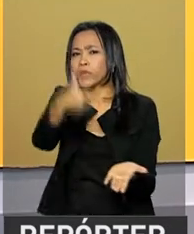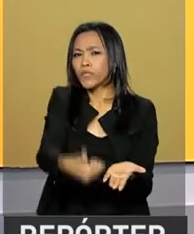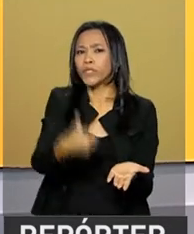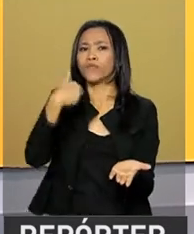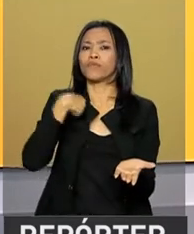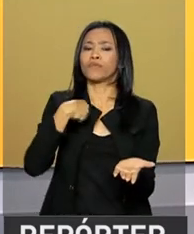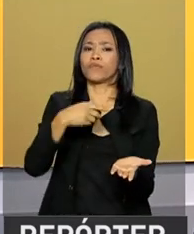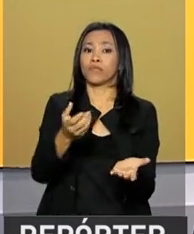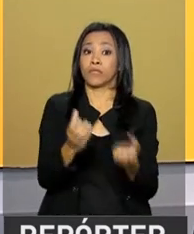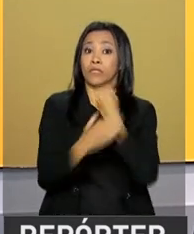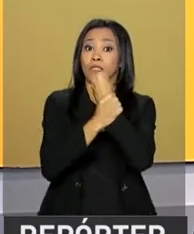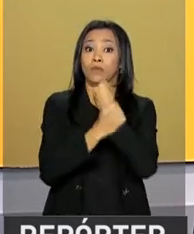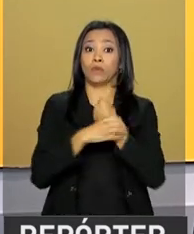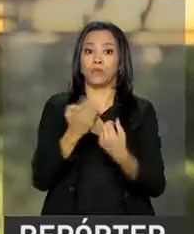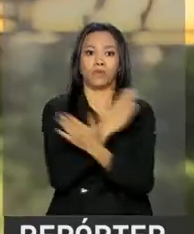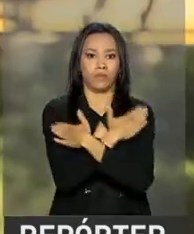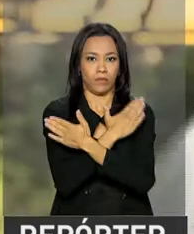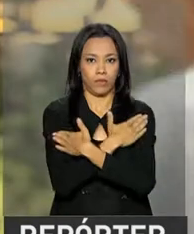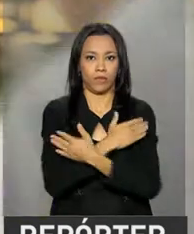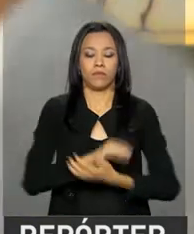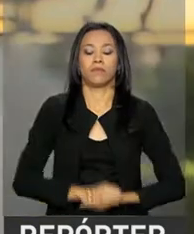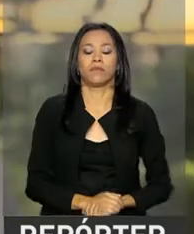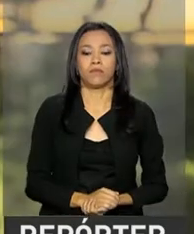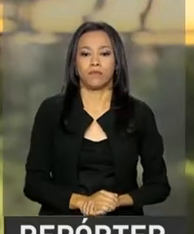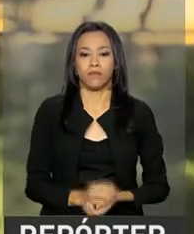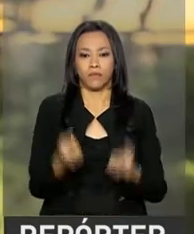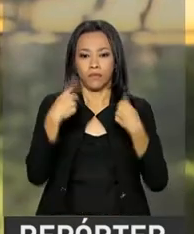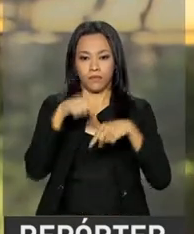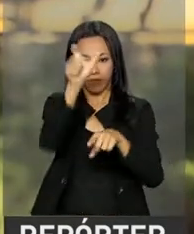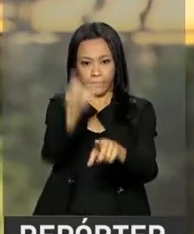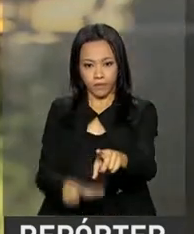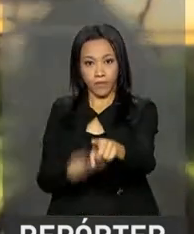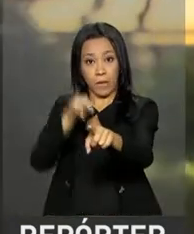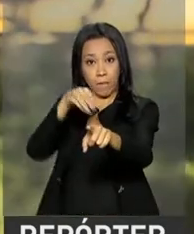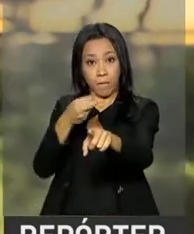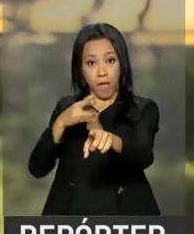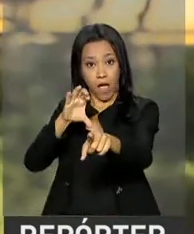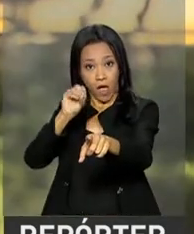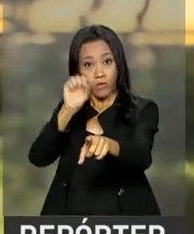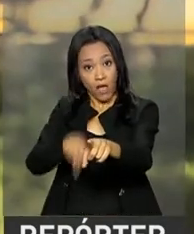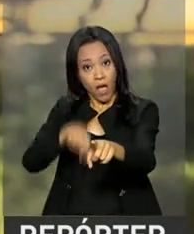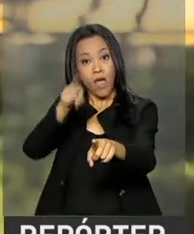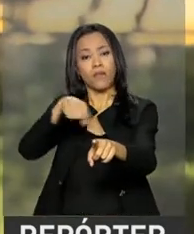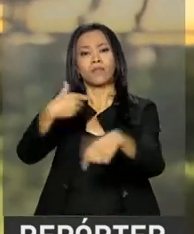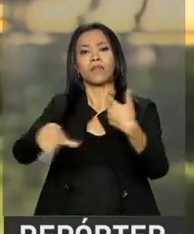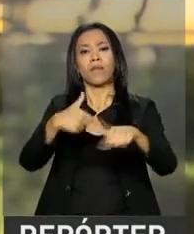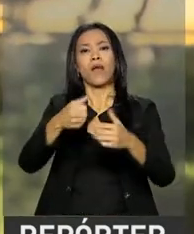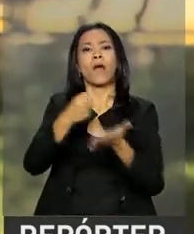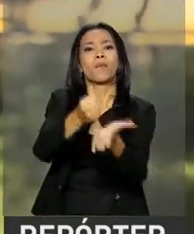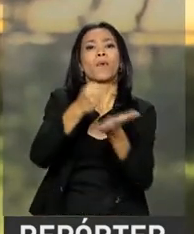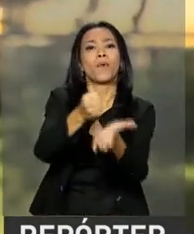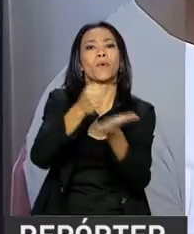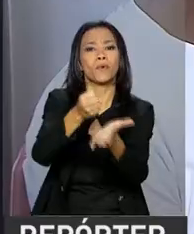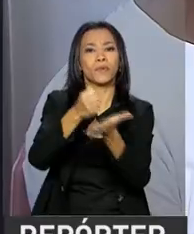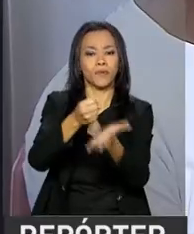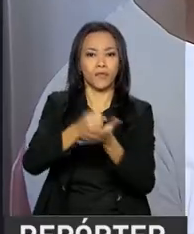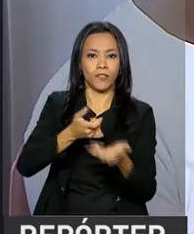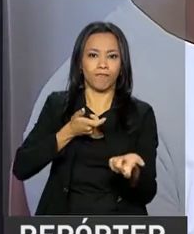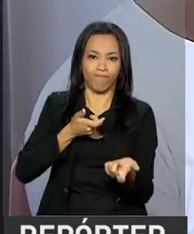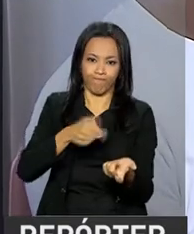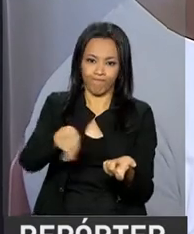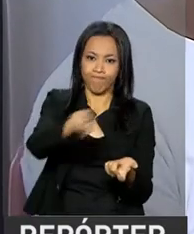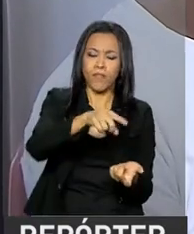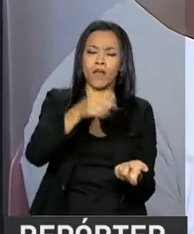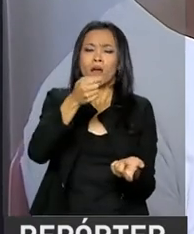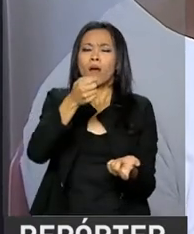seguro desemprego marcos é auxiliar de serviços gerais está desempregado há mais de um ano quase